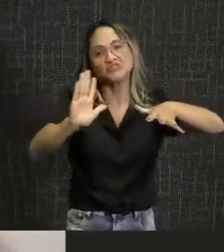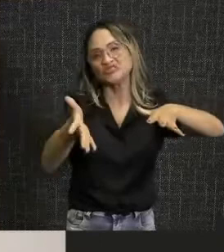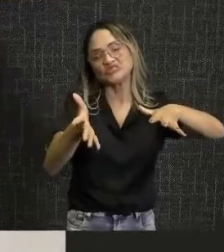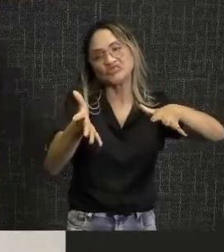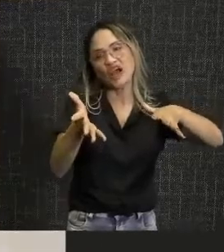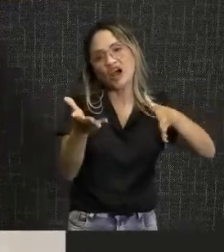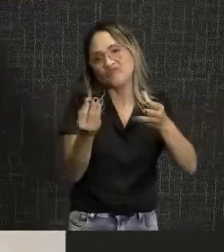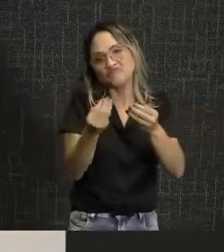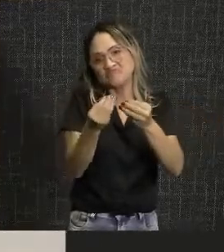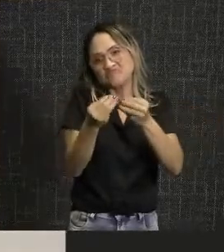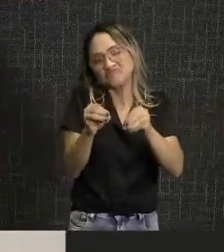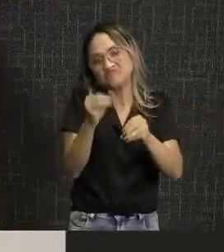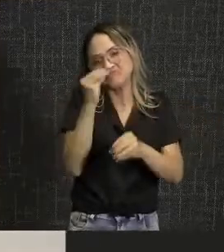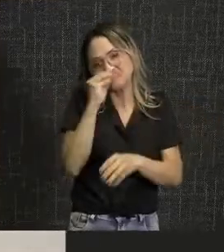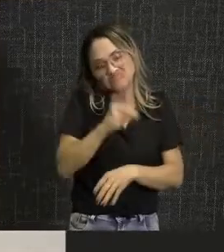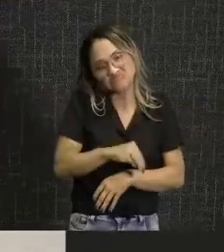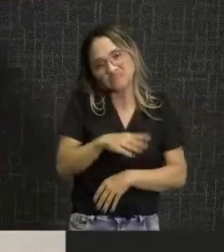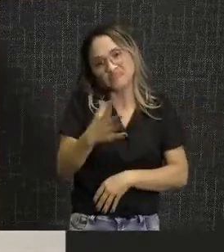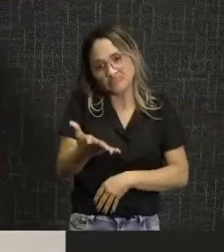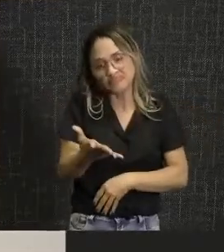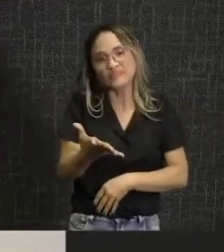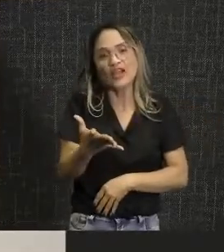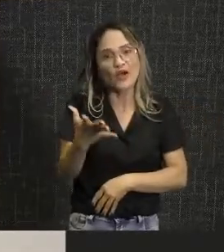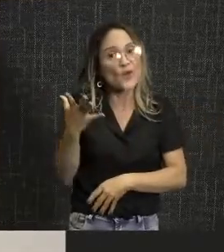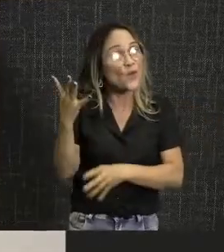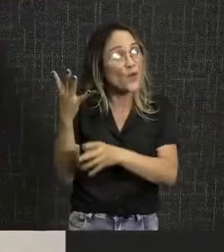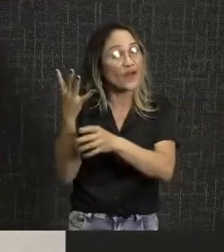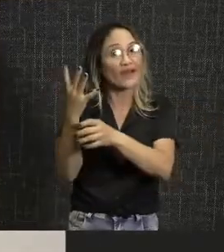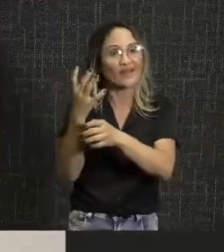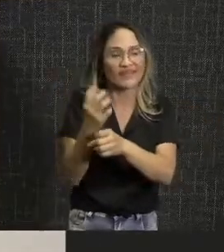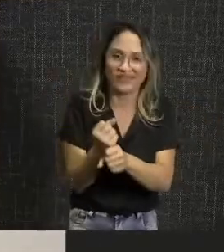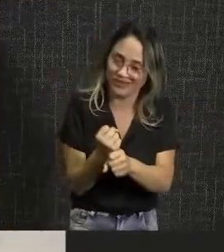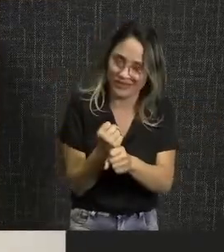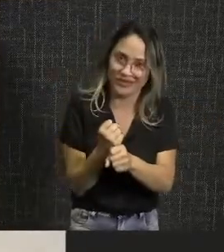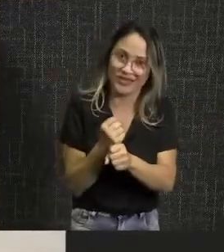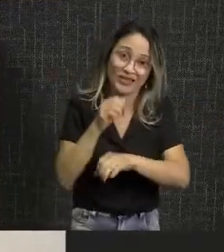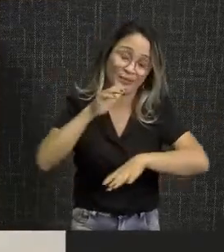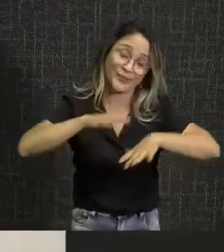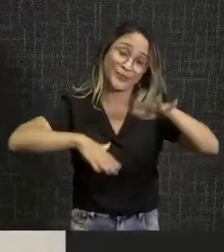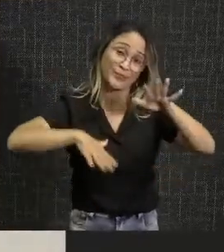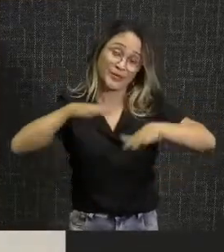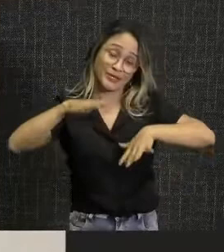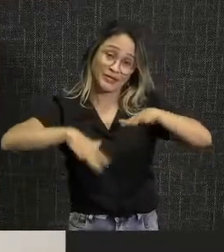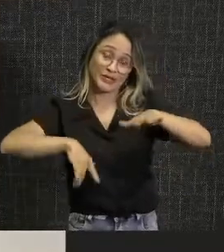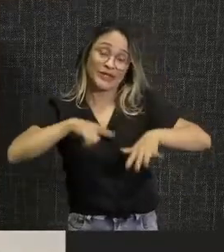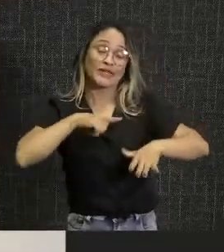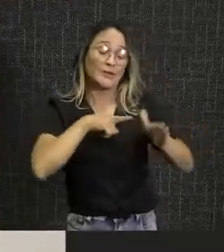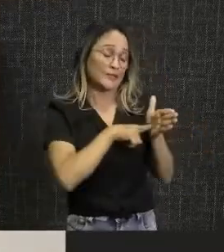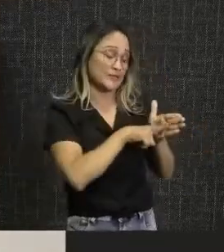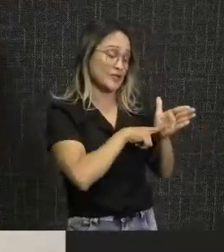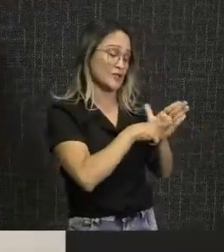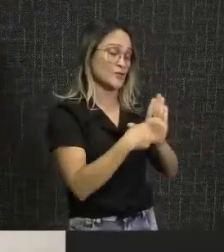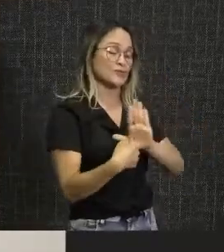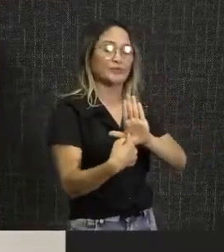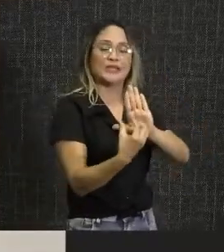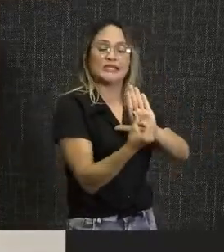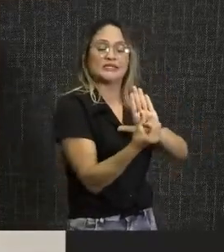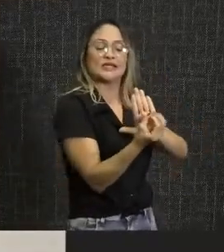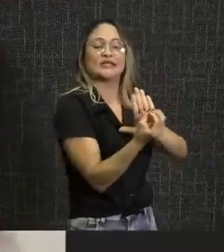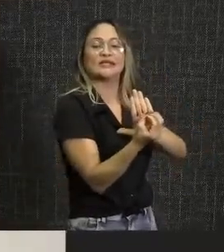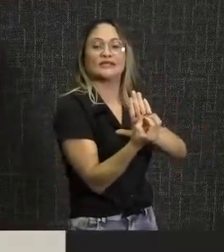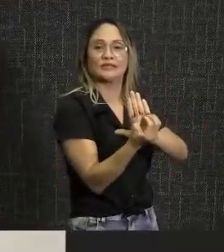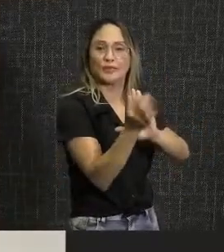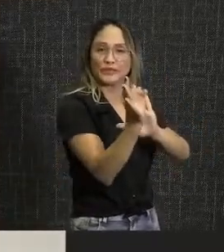E aí os resultados são muito, muito díspares. Você tem pesquisador que fala de 60%, pesquisador que fala de